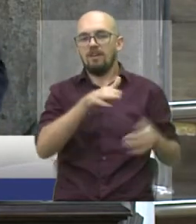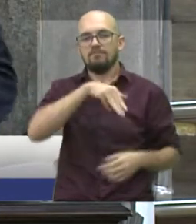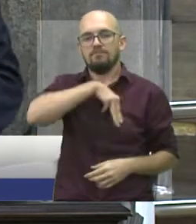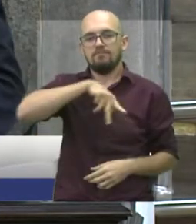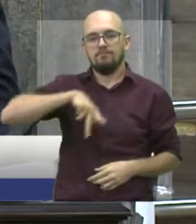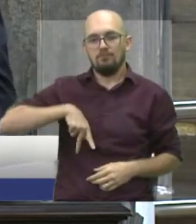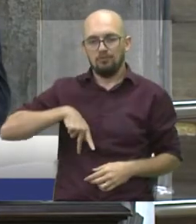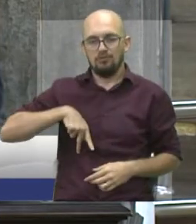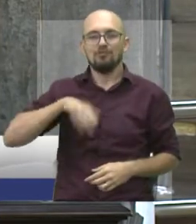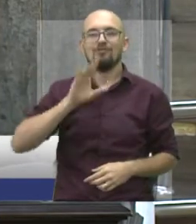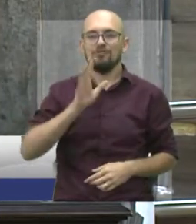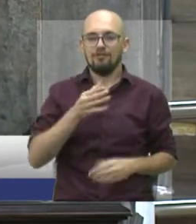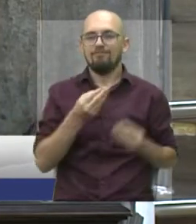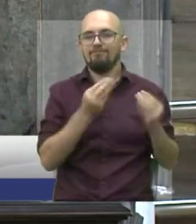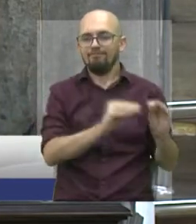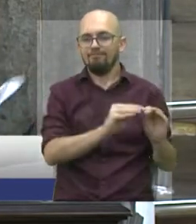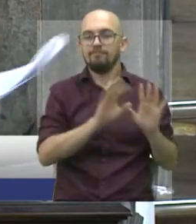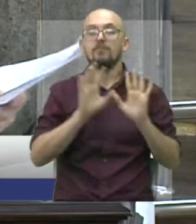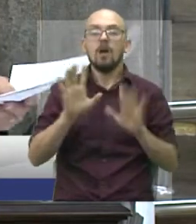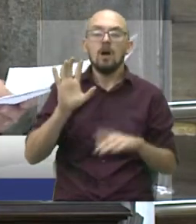acontece nessa denúncia?